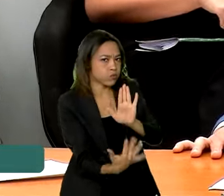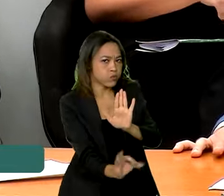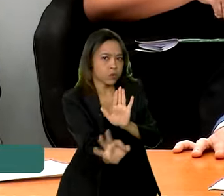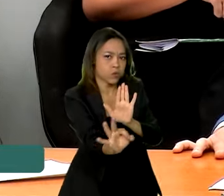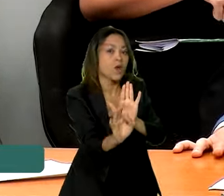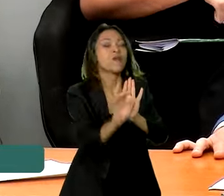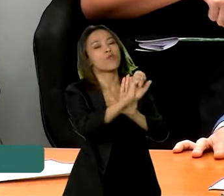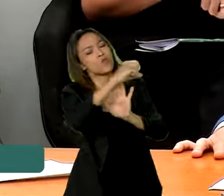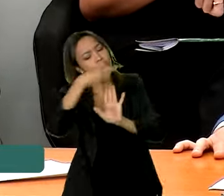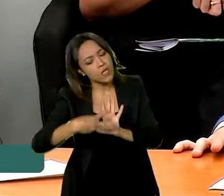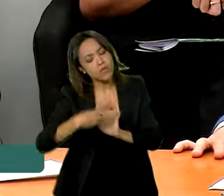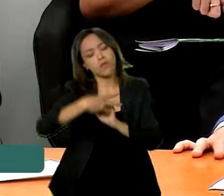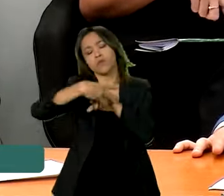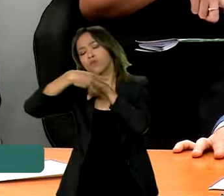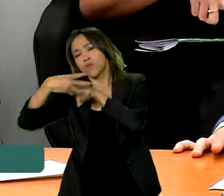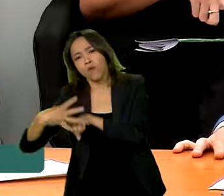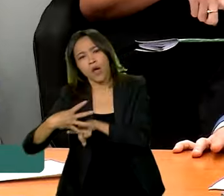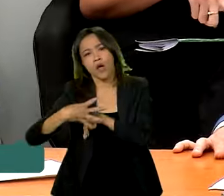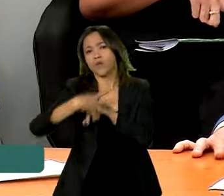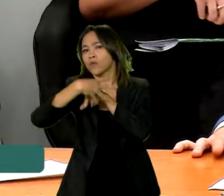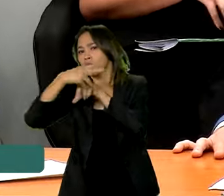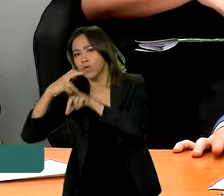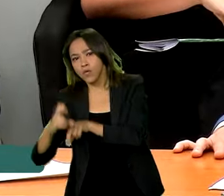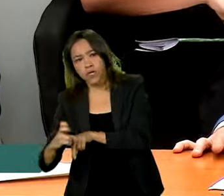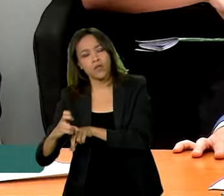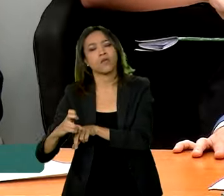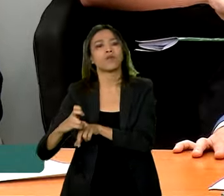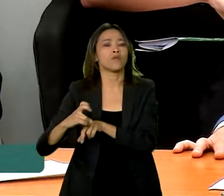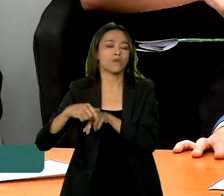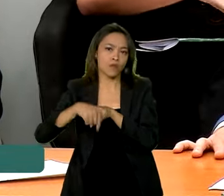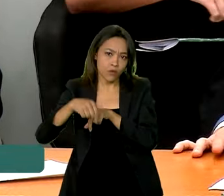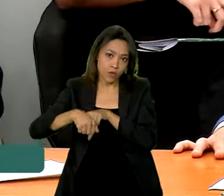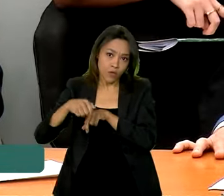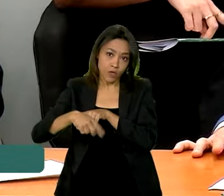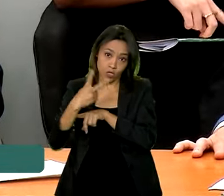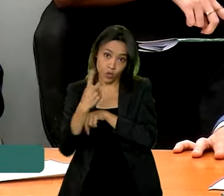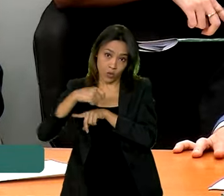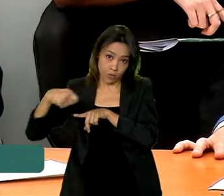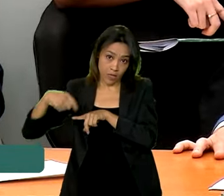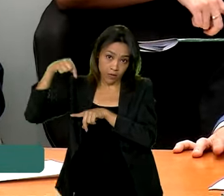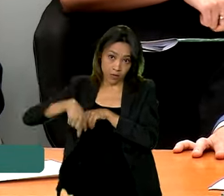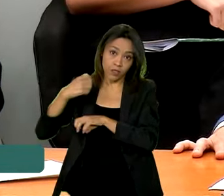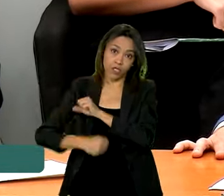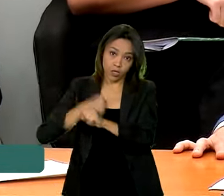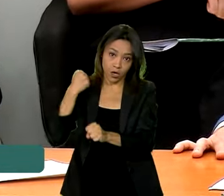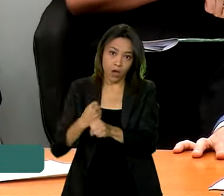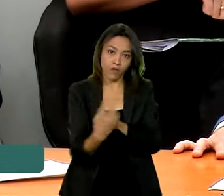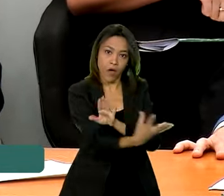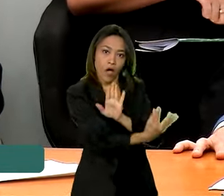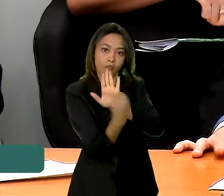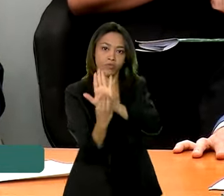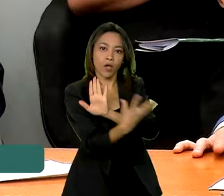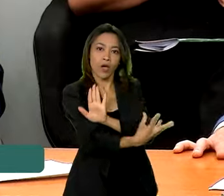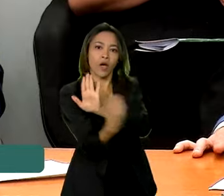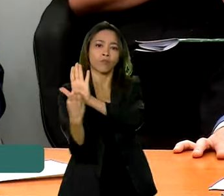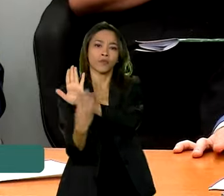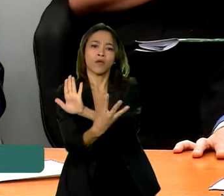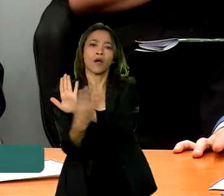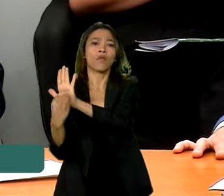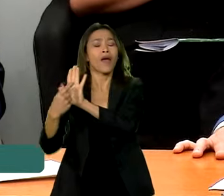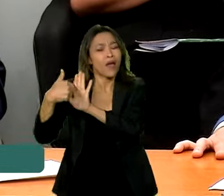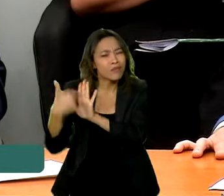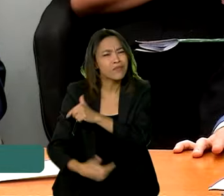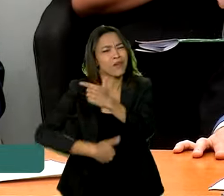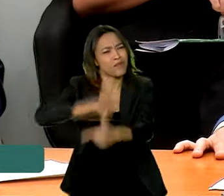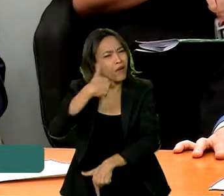incorporadas no terceiro, no quarto e no quinto bimestres desse ano. É um trabalho que está sendo feito exaustivo,